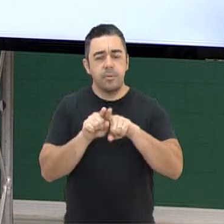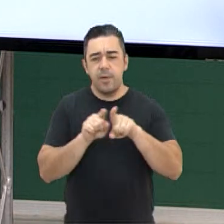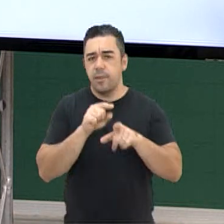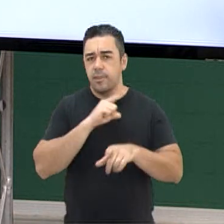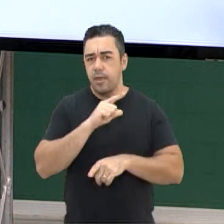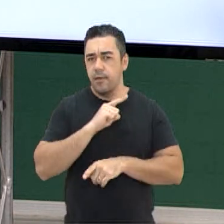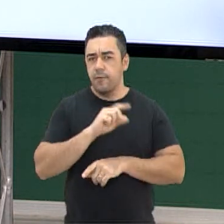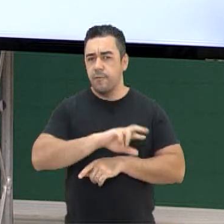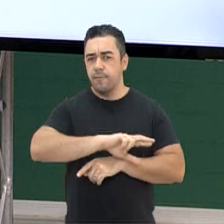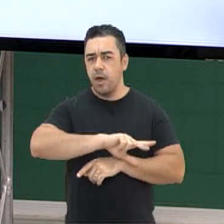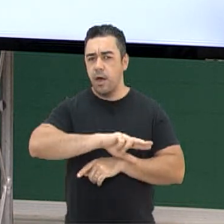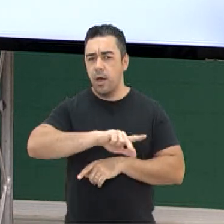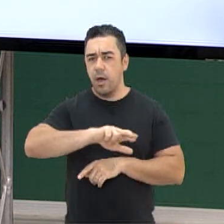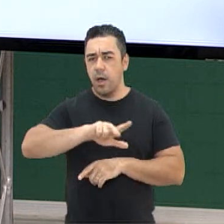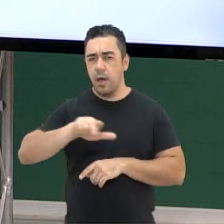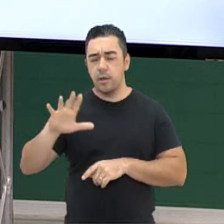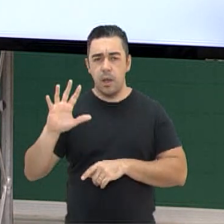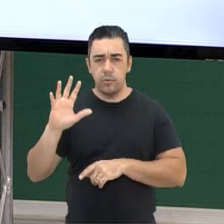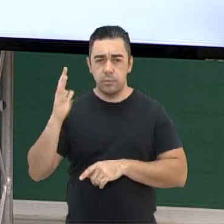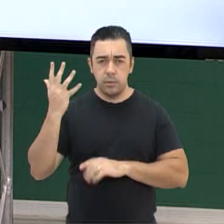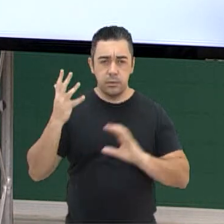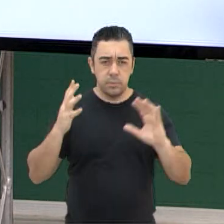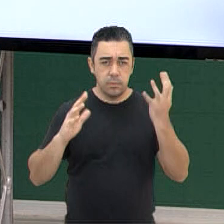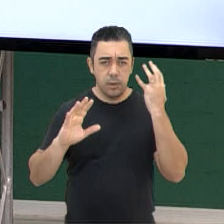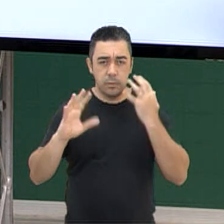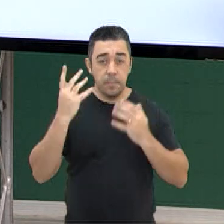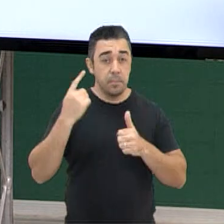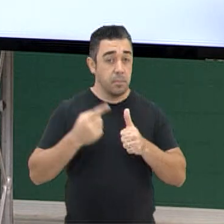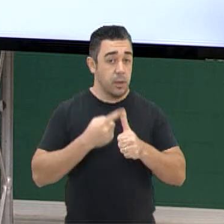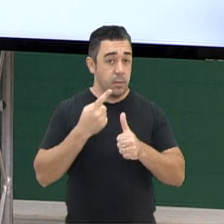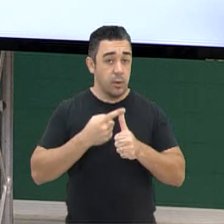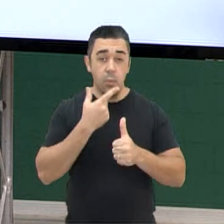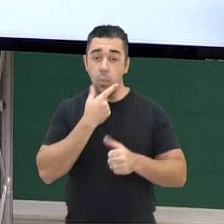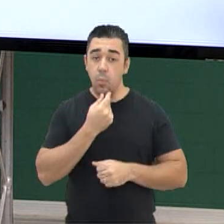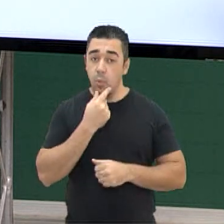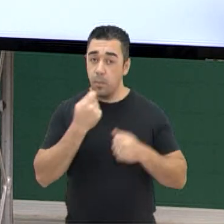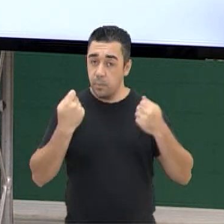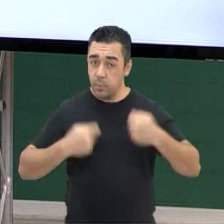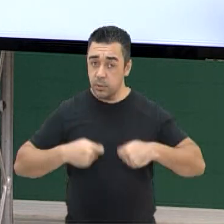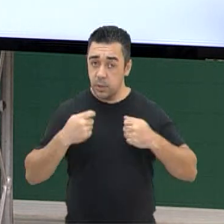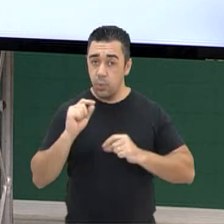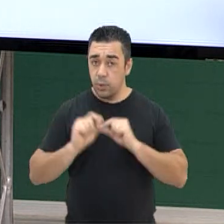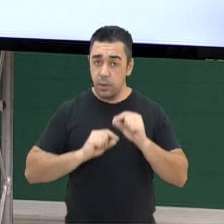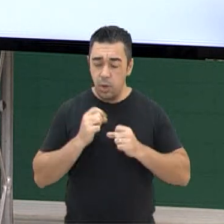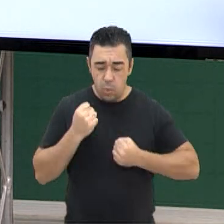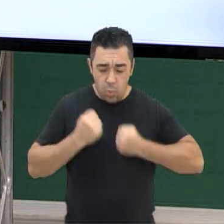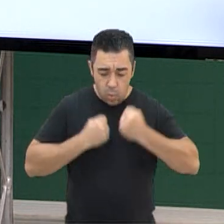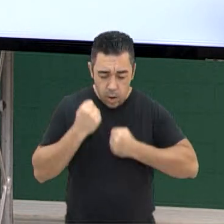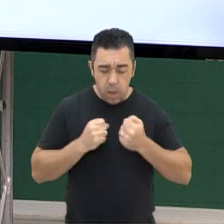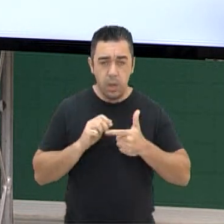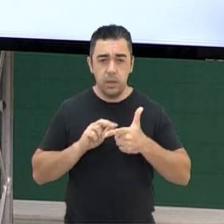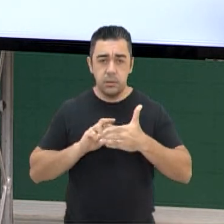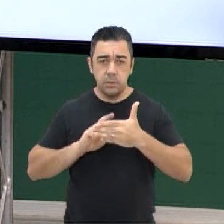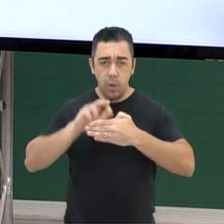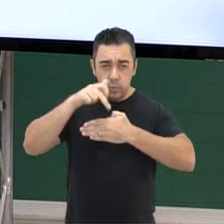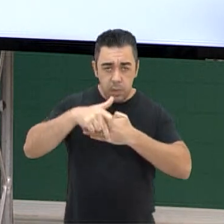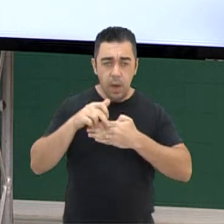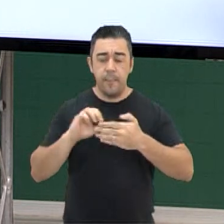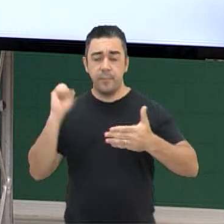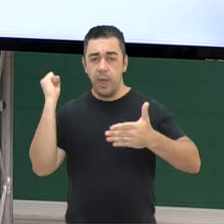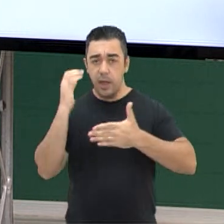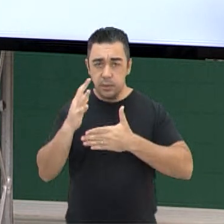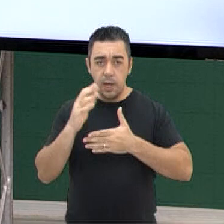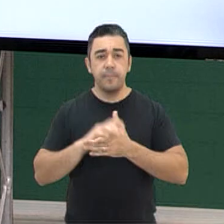vários acontecimentos. Num primeiro momento, o homem precisou correr, saltar e lançar, muitas